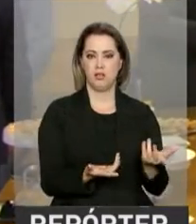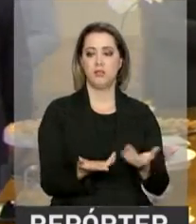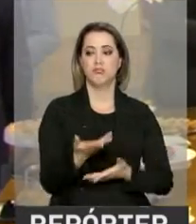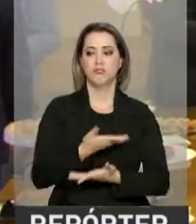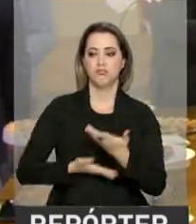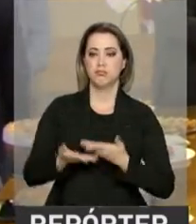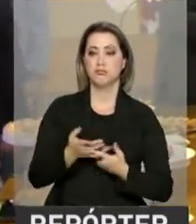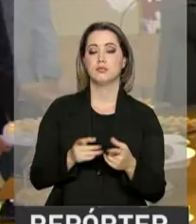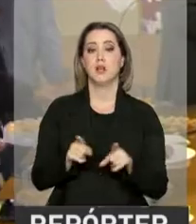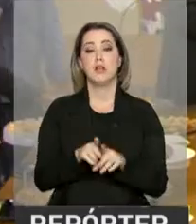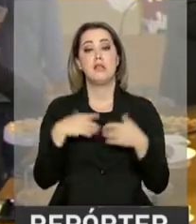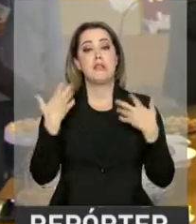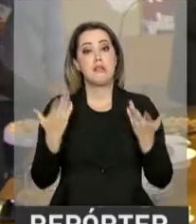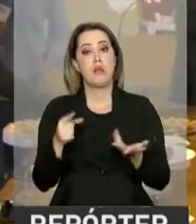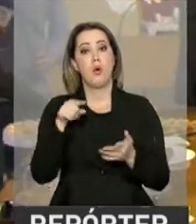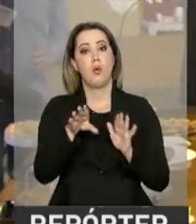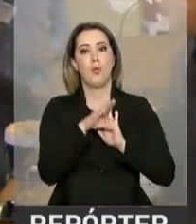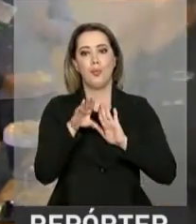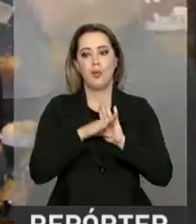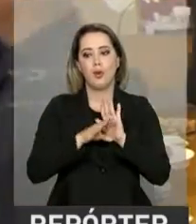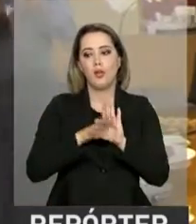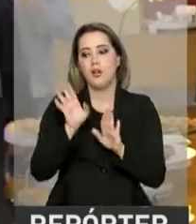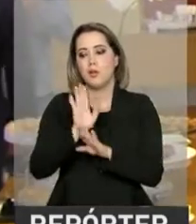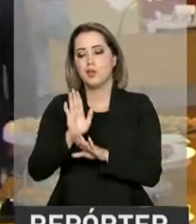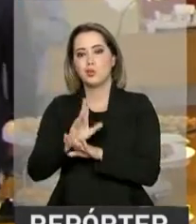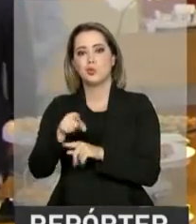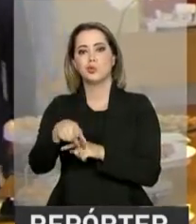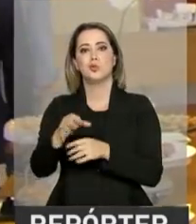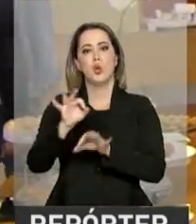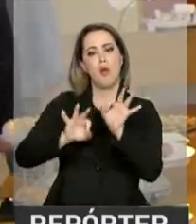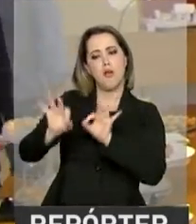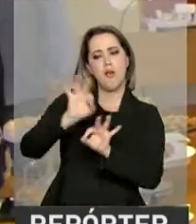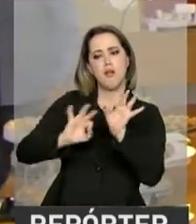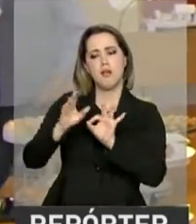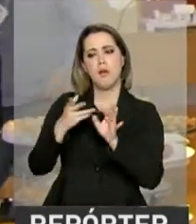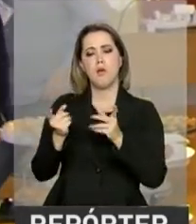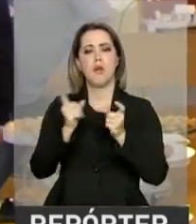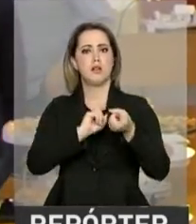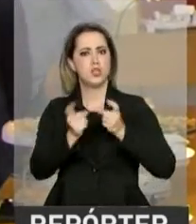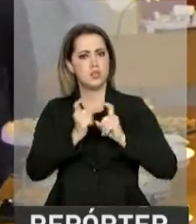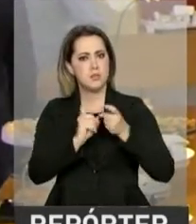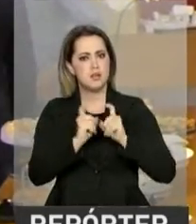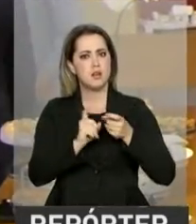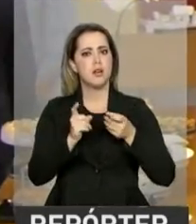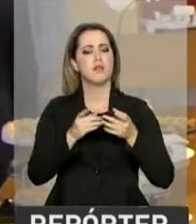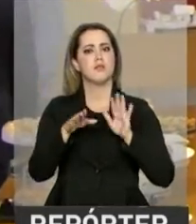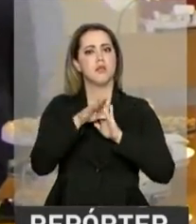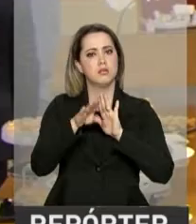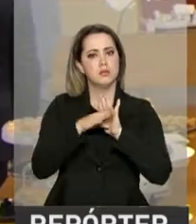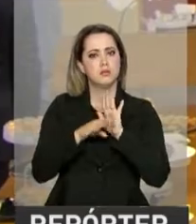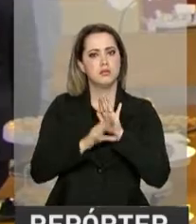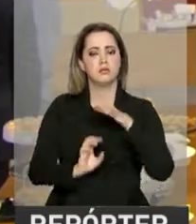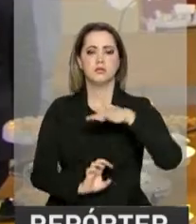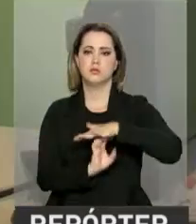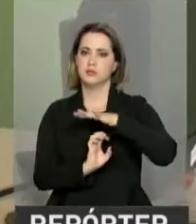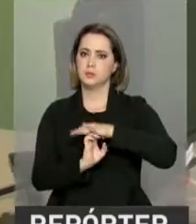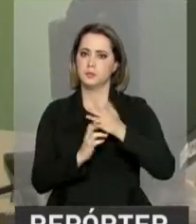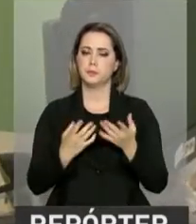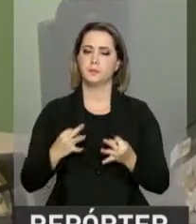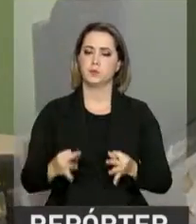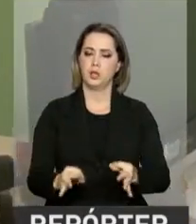e é justamente nisso que o programa entra, para estruturar operações e modelos de negócio para setores de alta